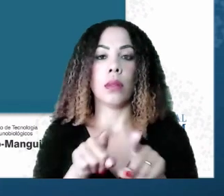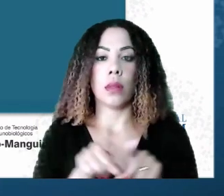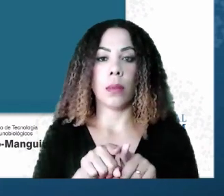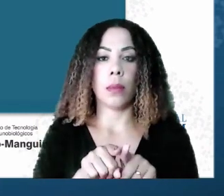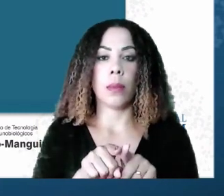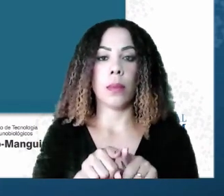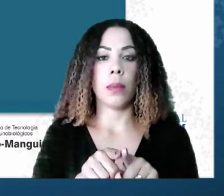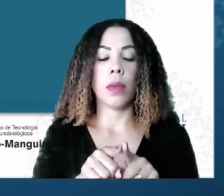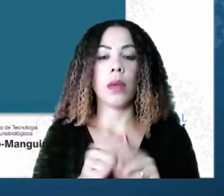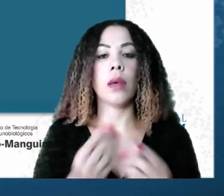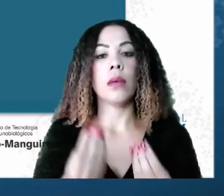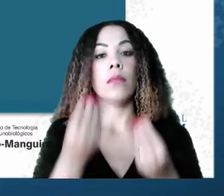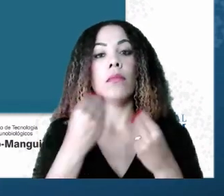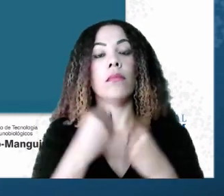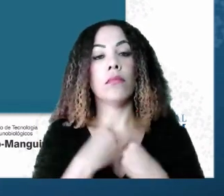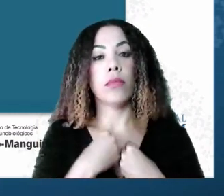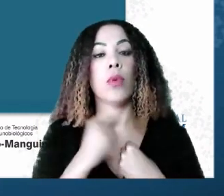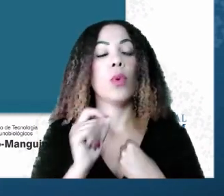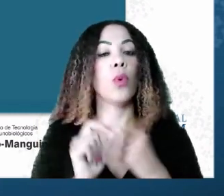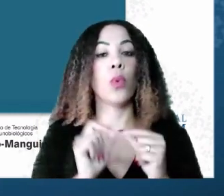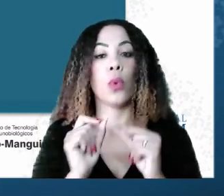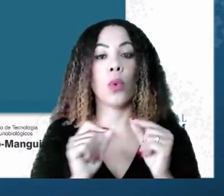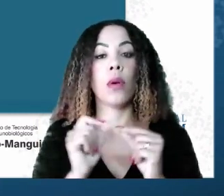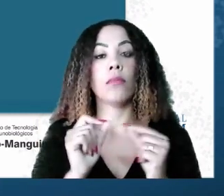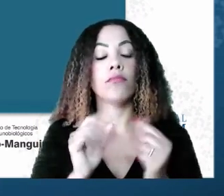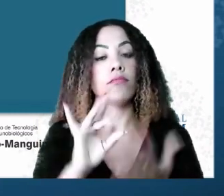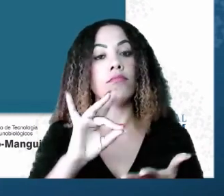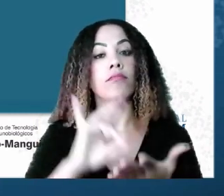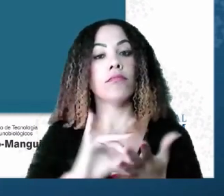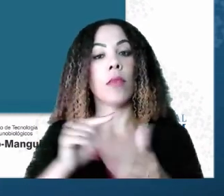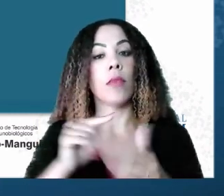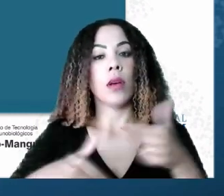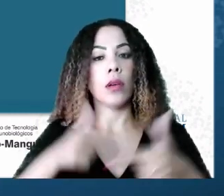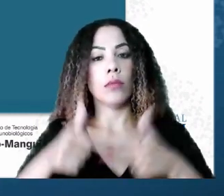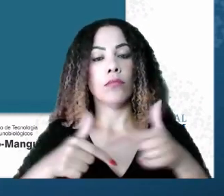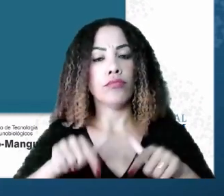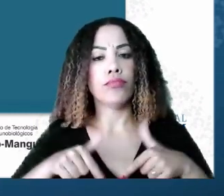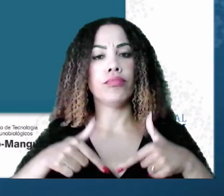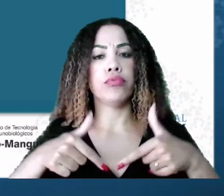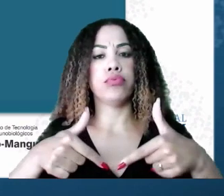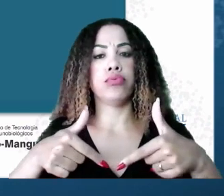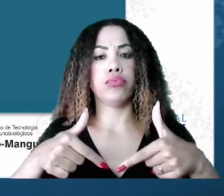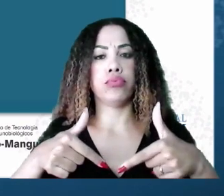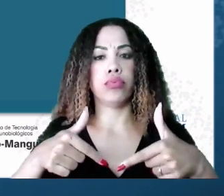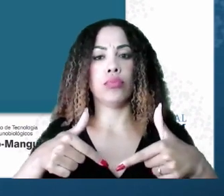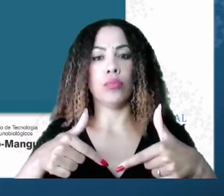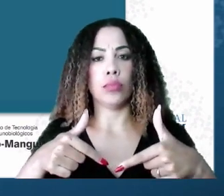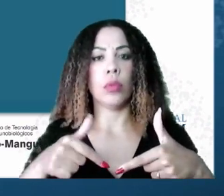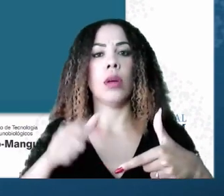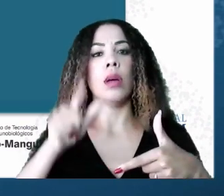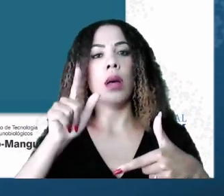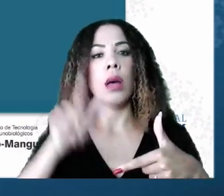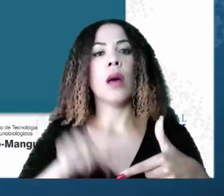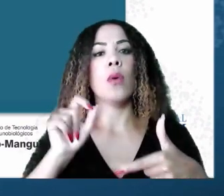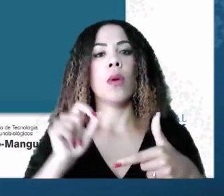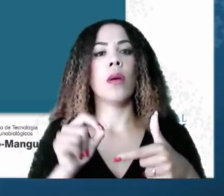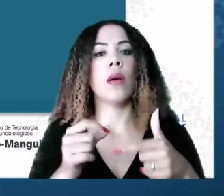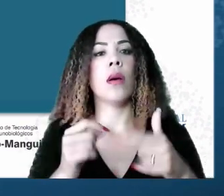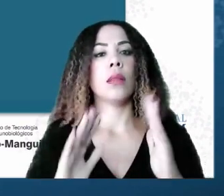nos levou a realmente atuar como um hub de